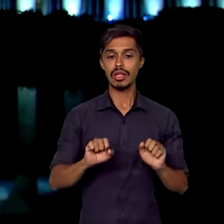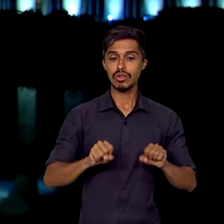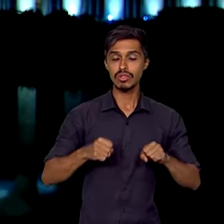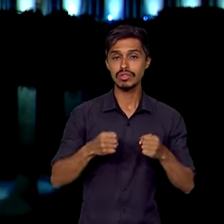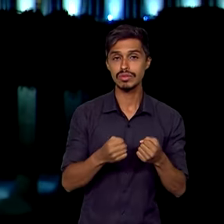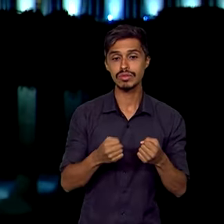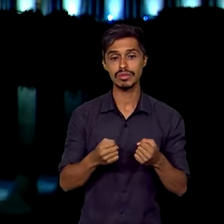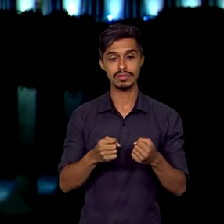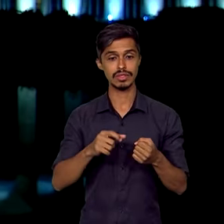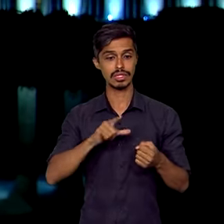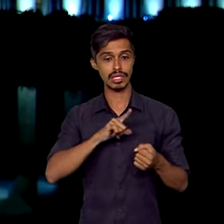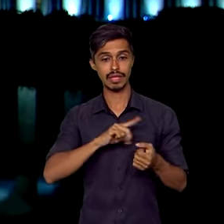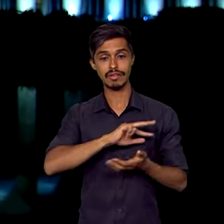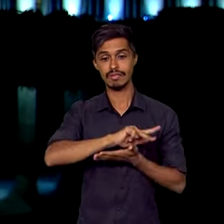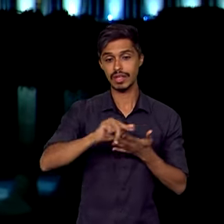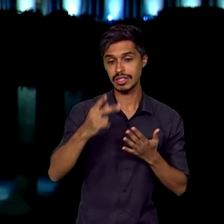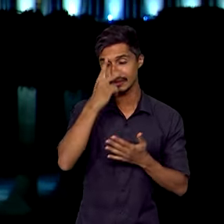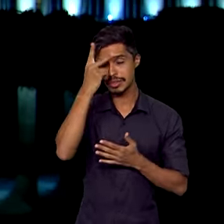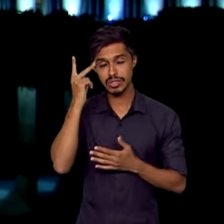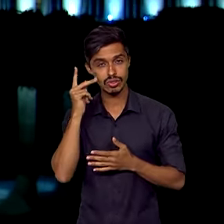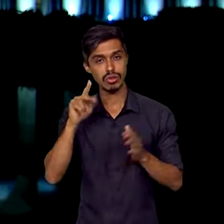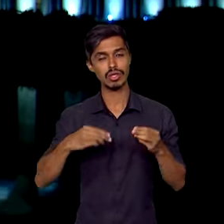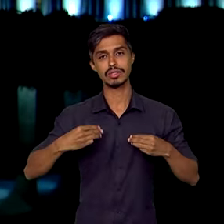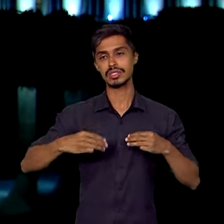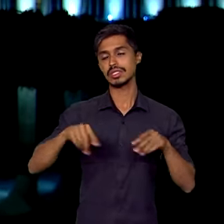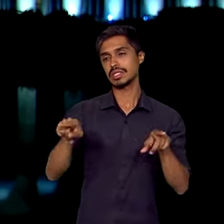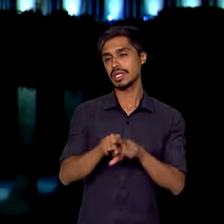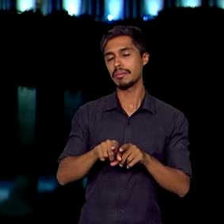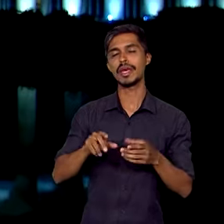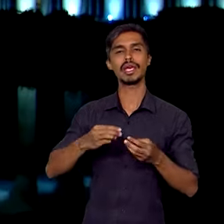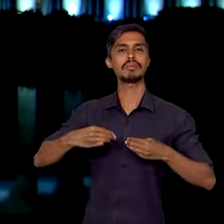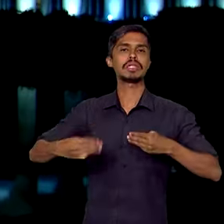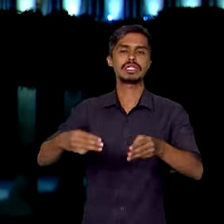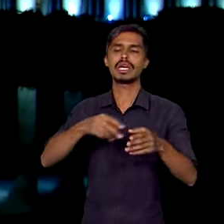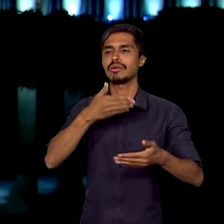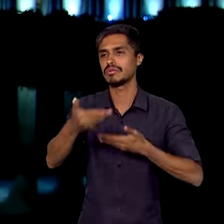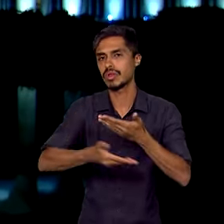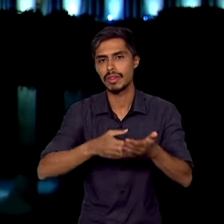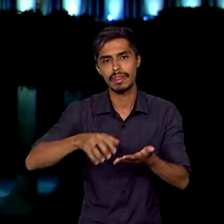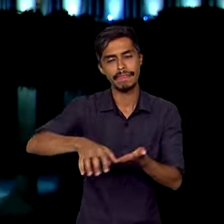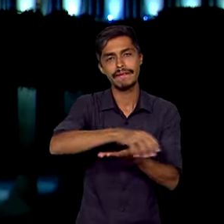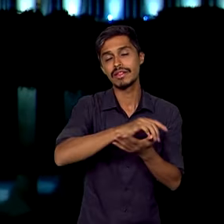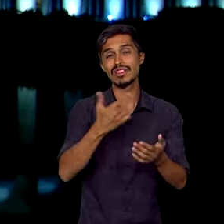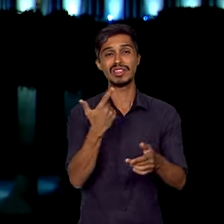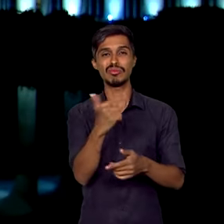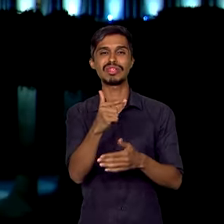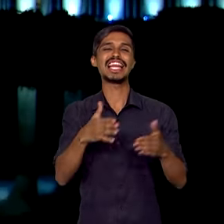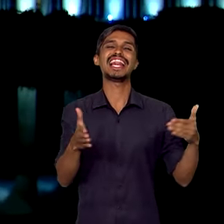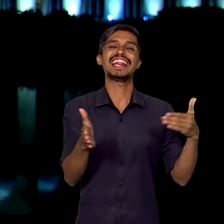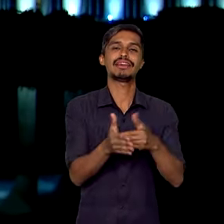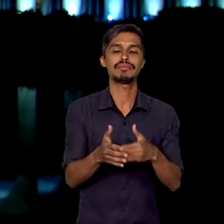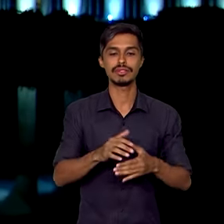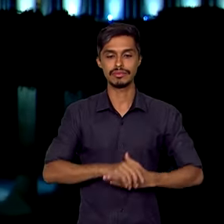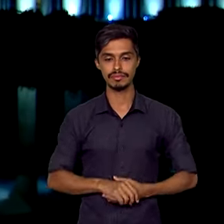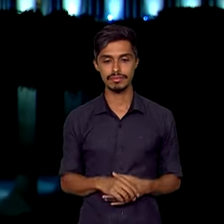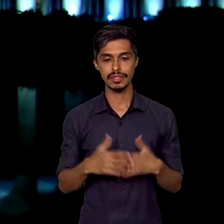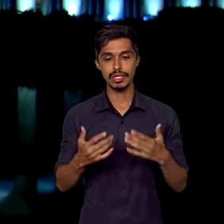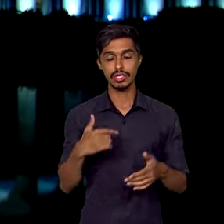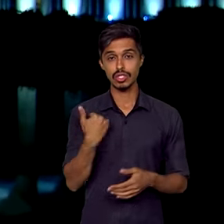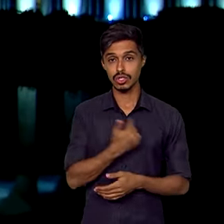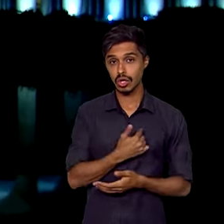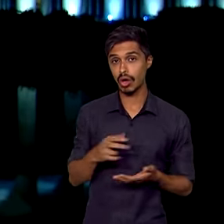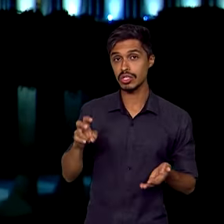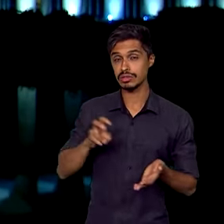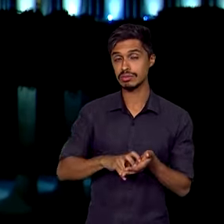força-tarefa envolve vários ministérios e não há prazo limite fixado. E olha, mais cedo a gente também acompanhou em um